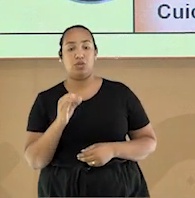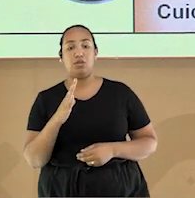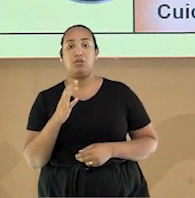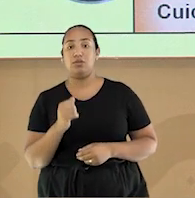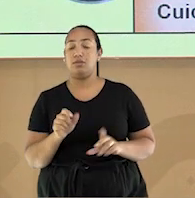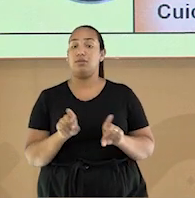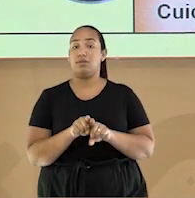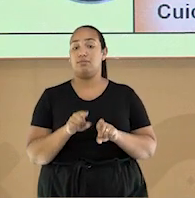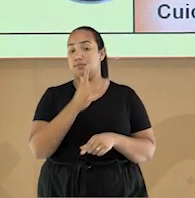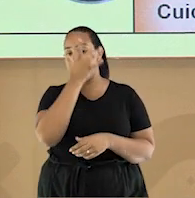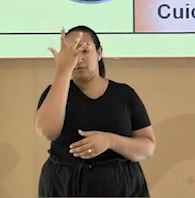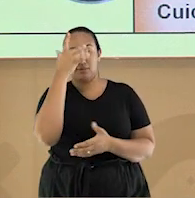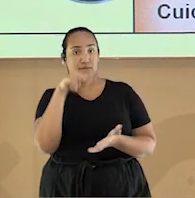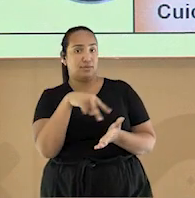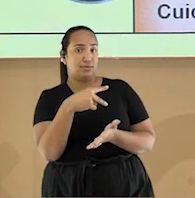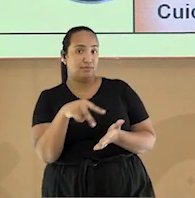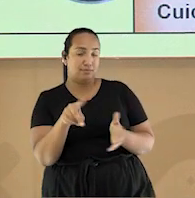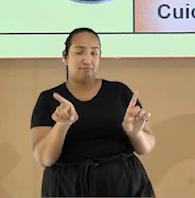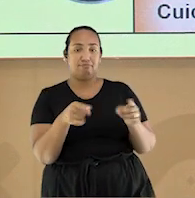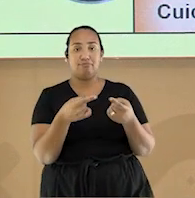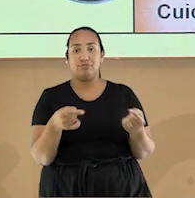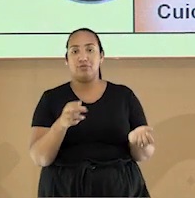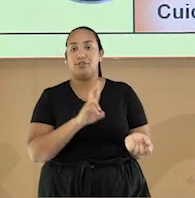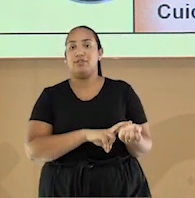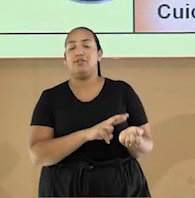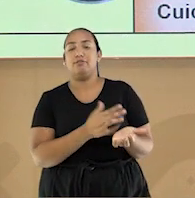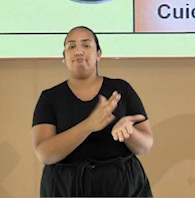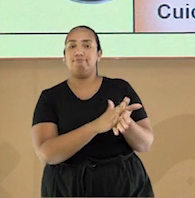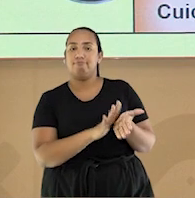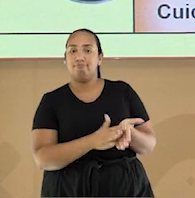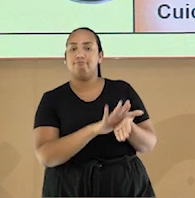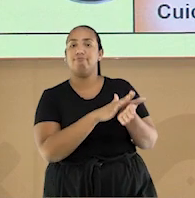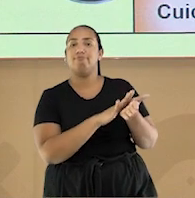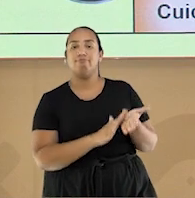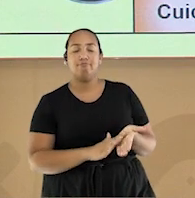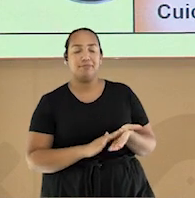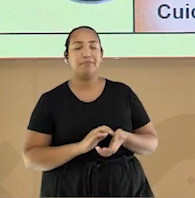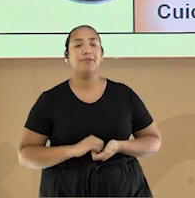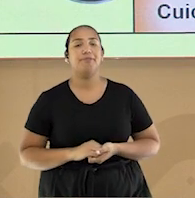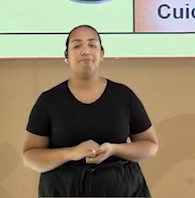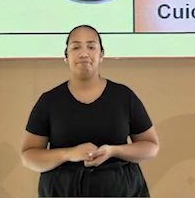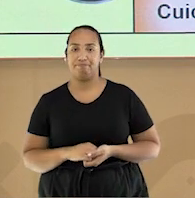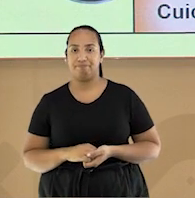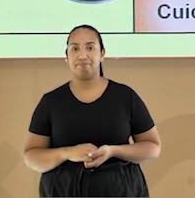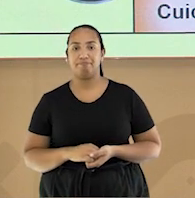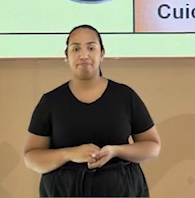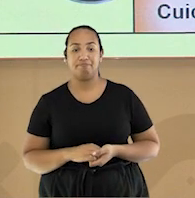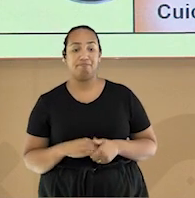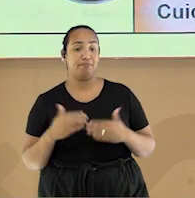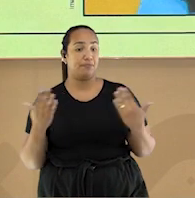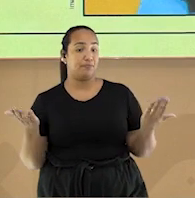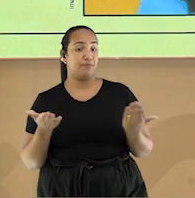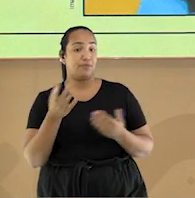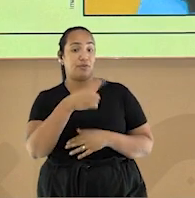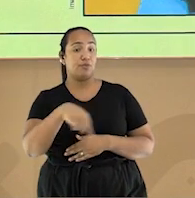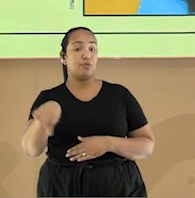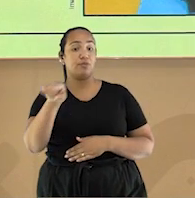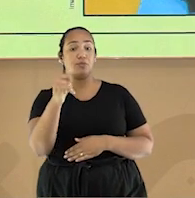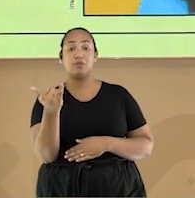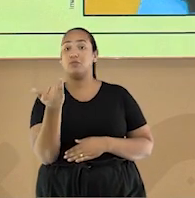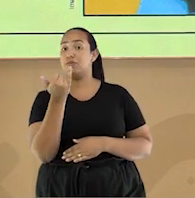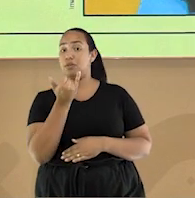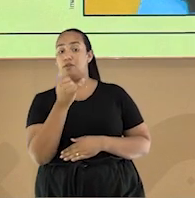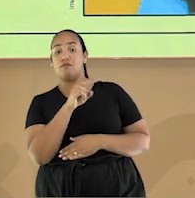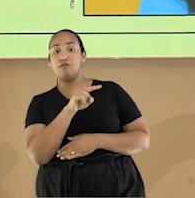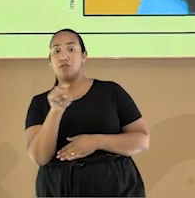ao som do samba, que é um ritmo musical conhecido em todo o mundo. Agora me diz, quem não gosta de uma